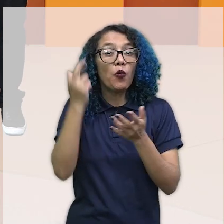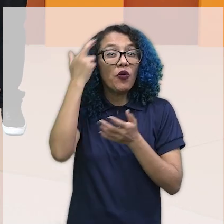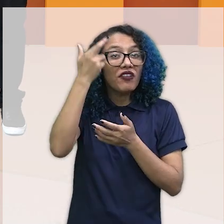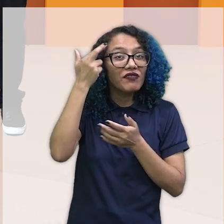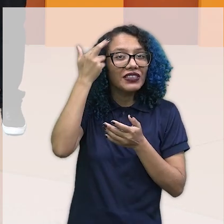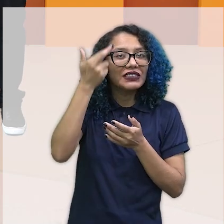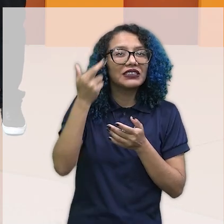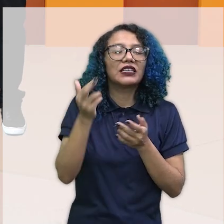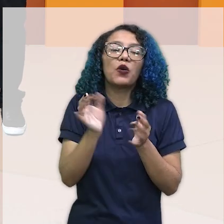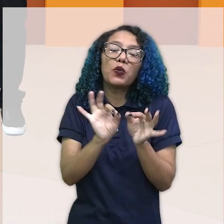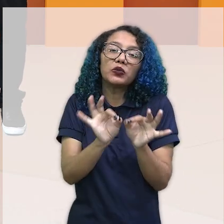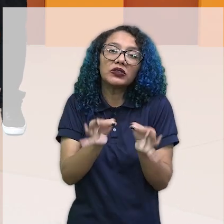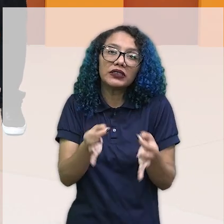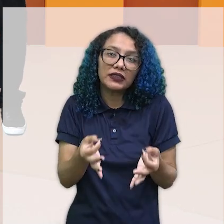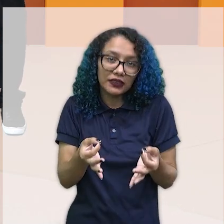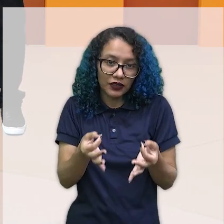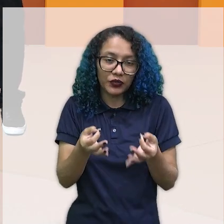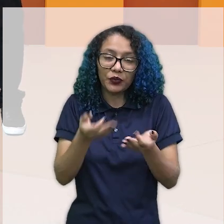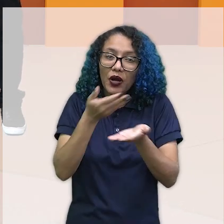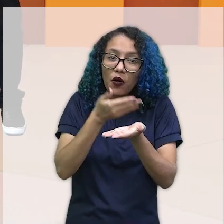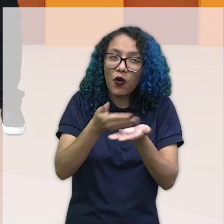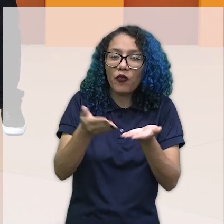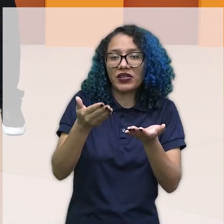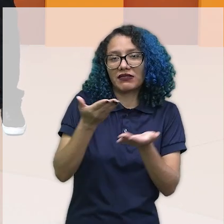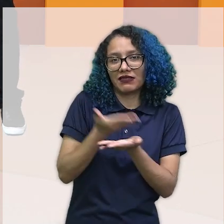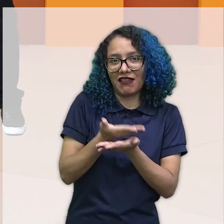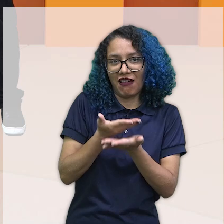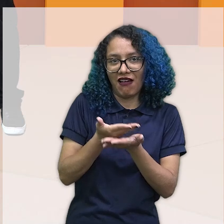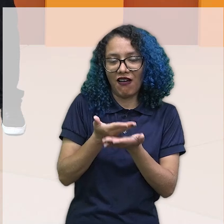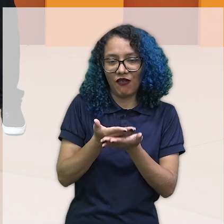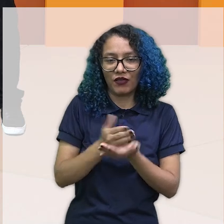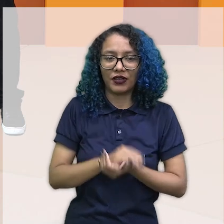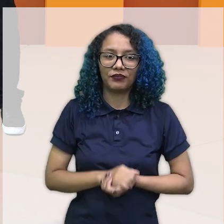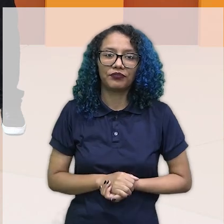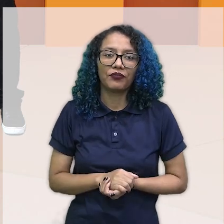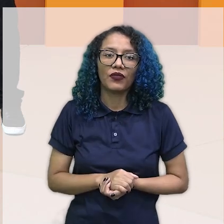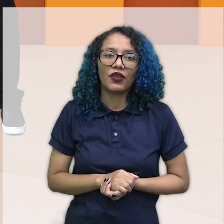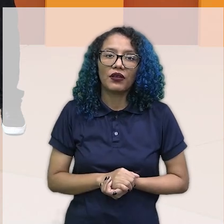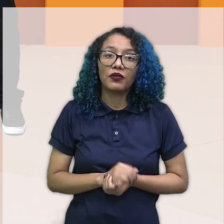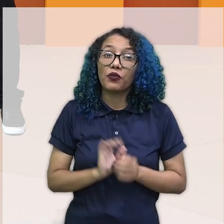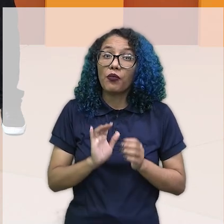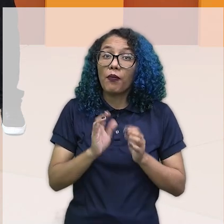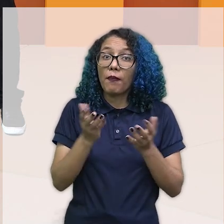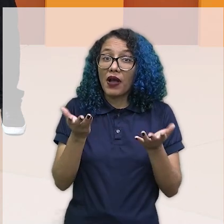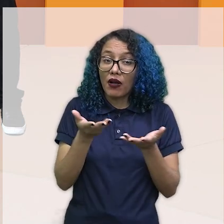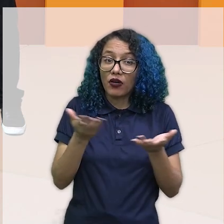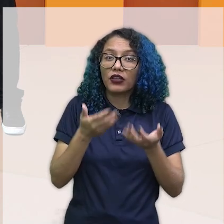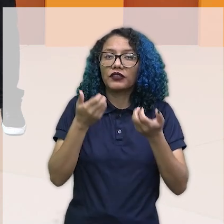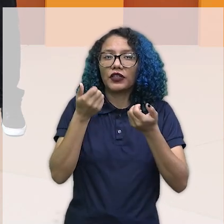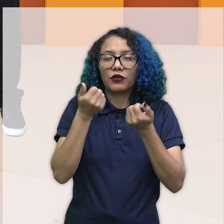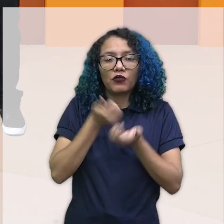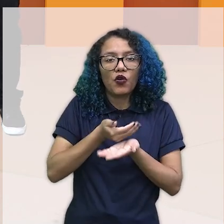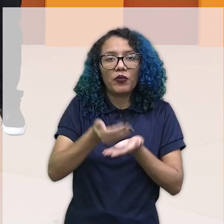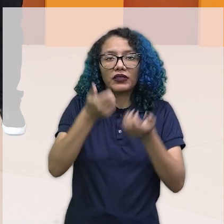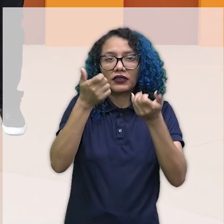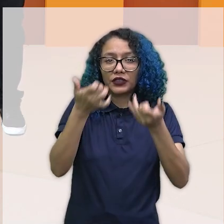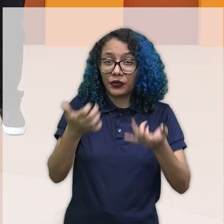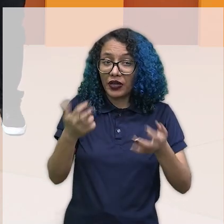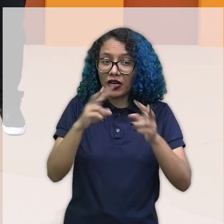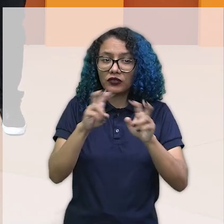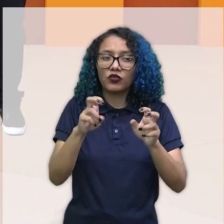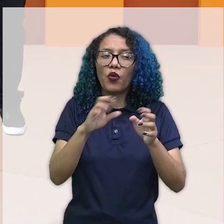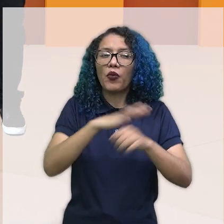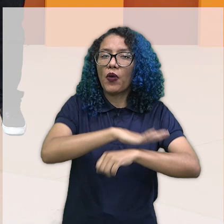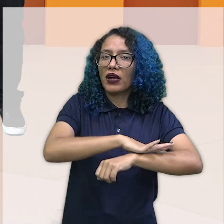né, reflexivo sobre essa temática. Racismo, desigualdade e poder no Brasil.